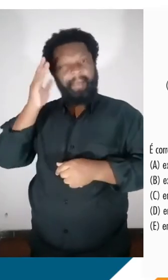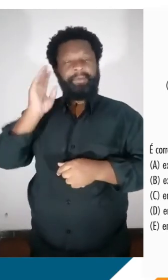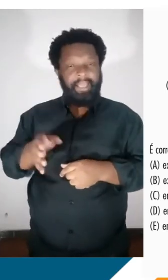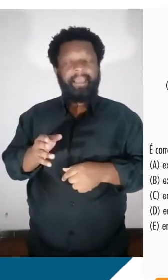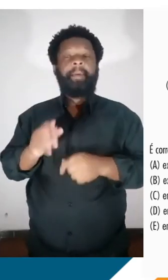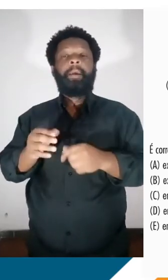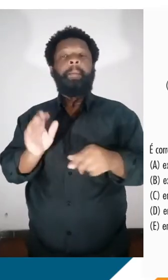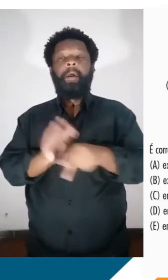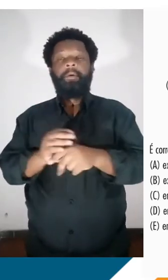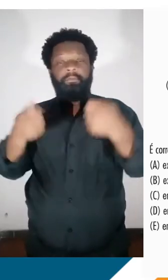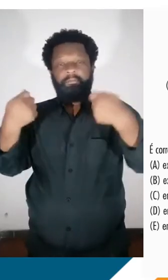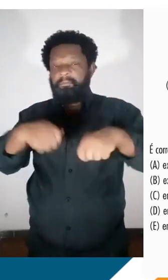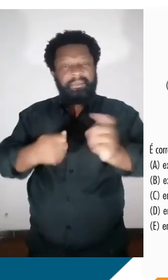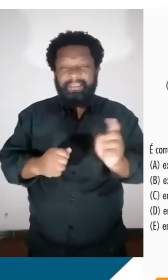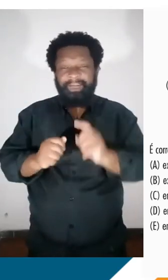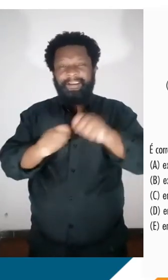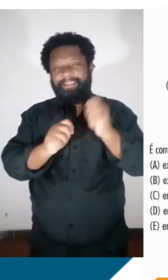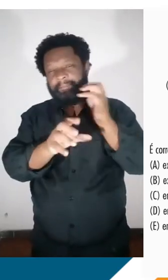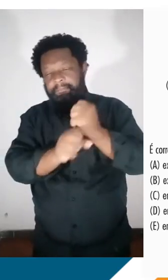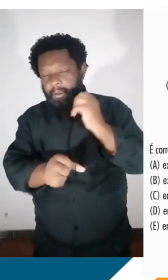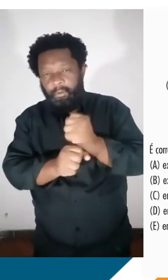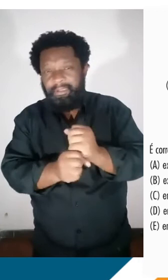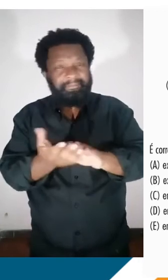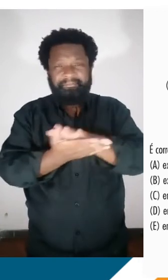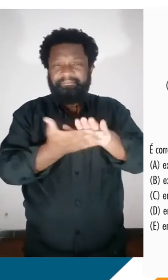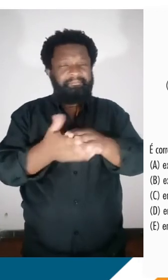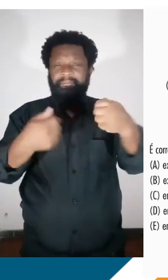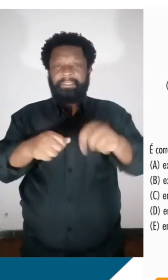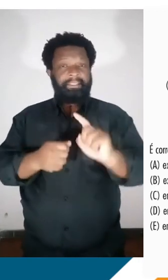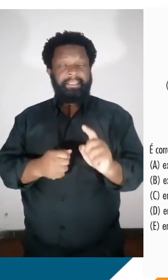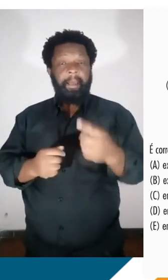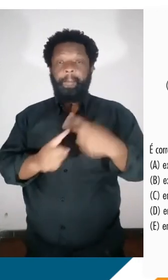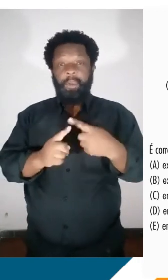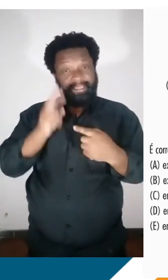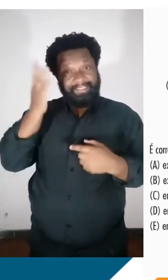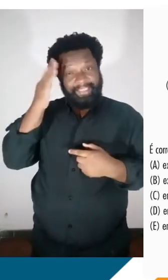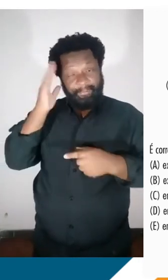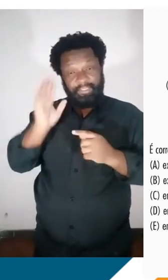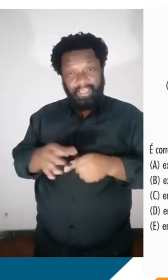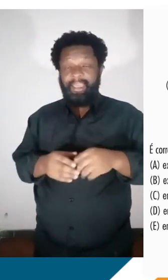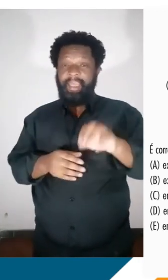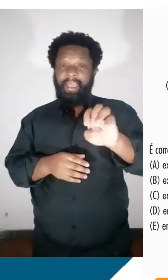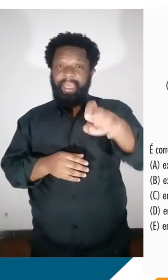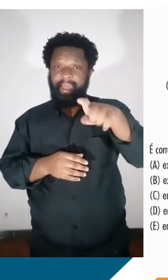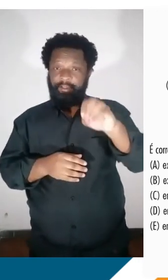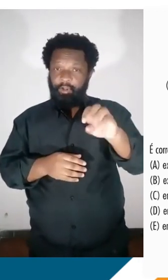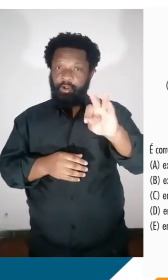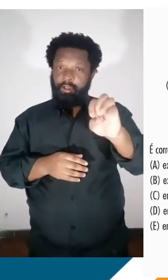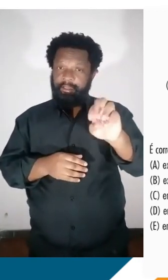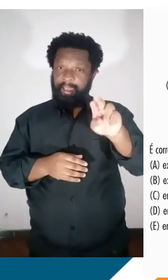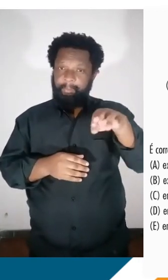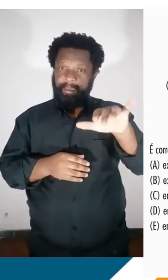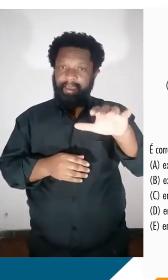que é exotérmica. A gente não precisa calcular nada para saber que a reação é exotérmica. Só pelo valor de